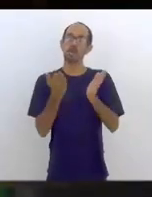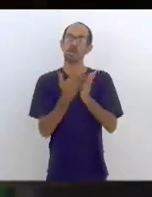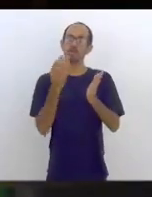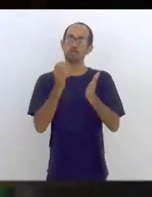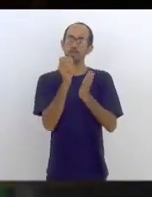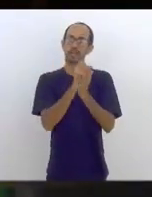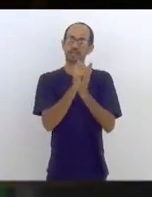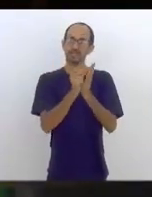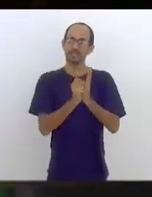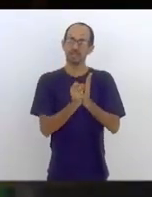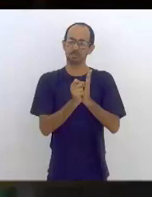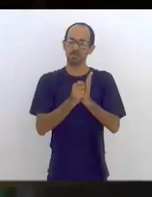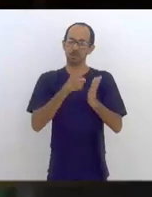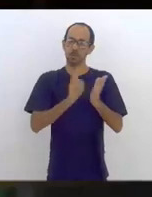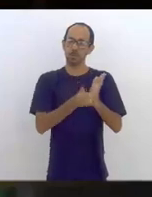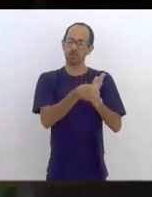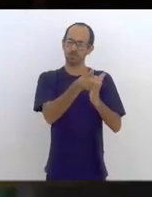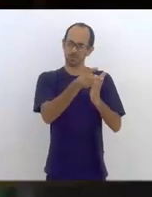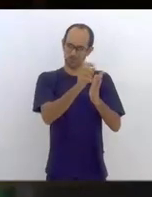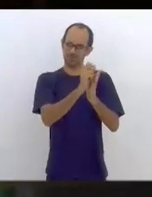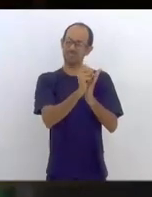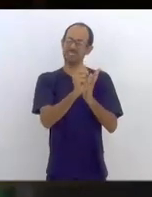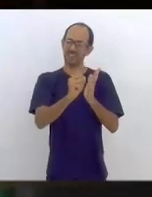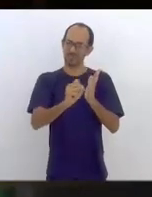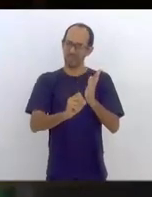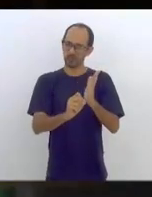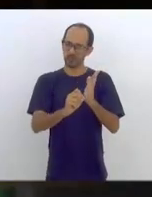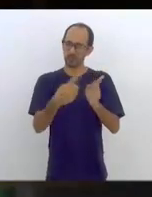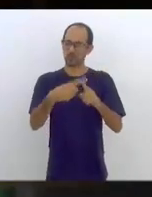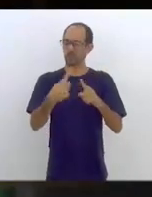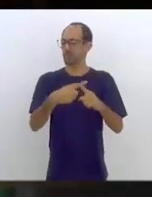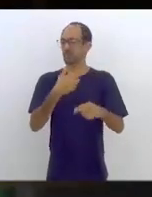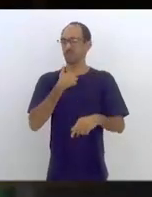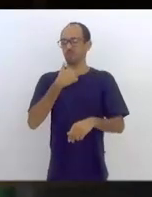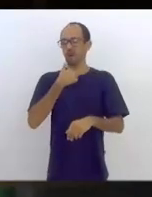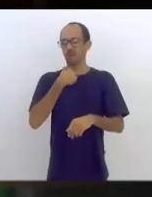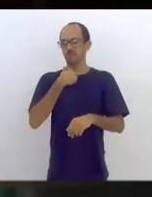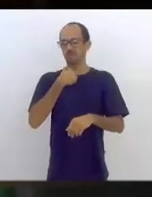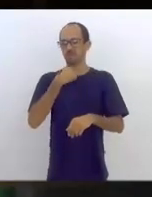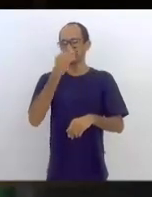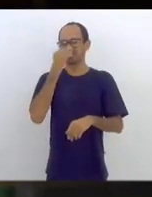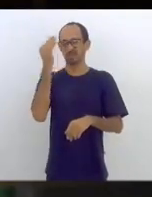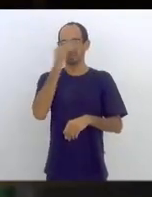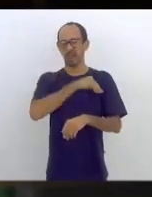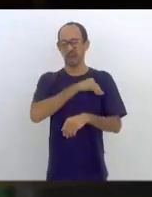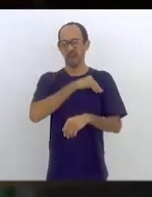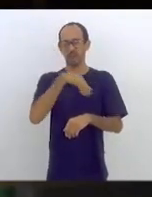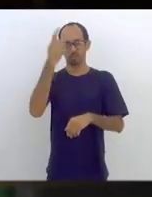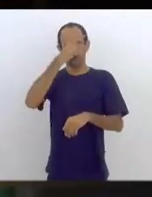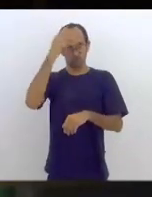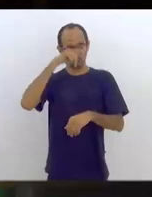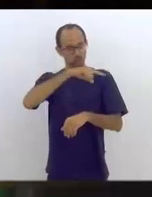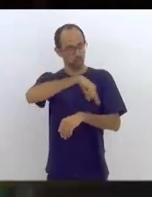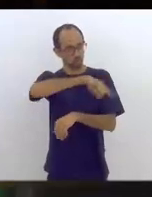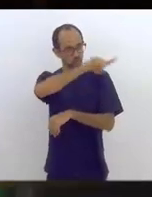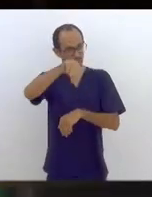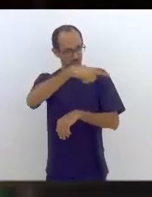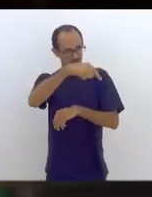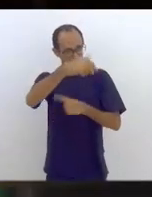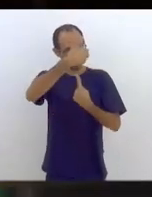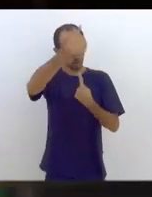aqui escrevendo para vocês um pouquinho, porque eu não posso deixar passar, né? Pessoas como vocês aqui me homenageando,